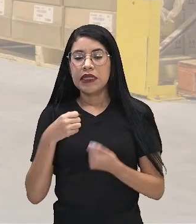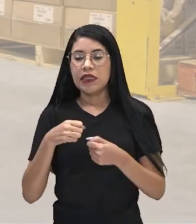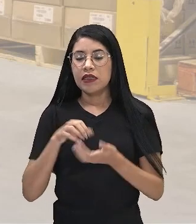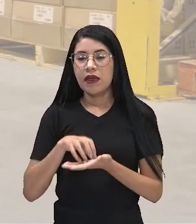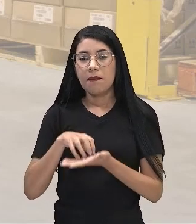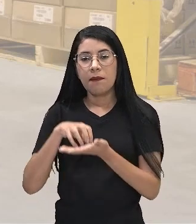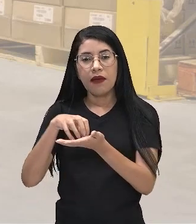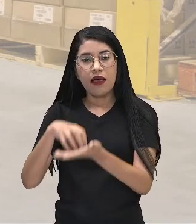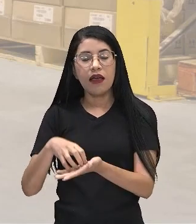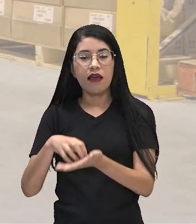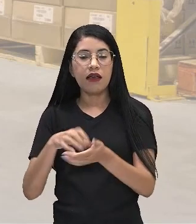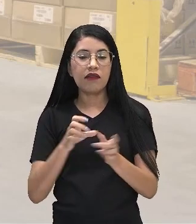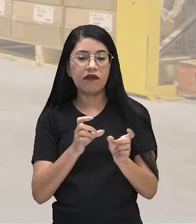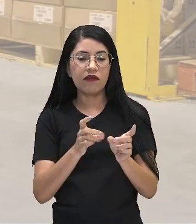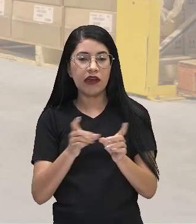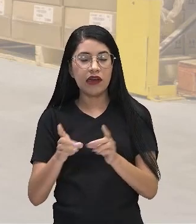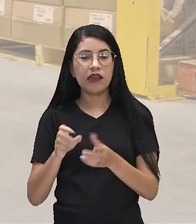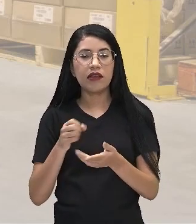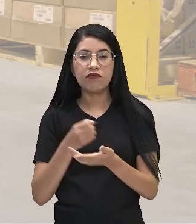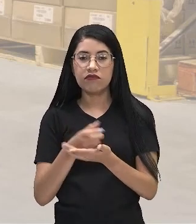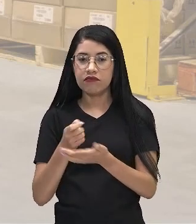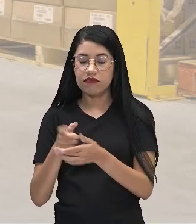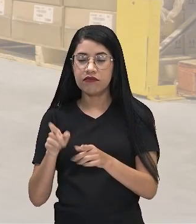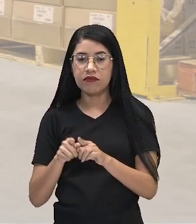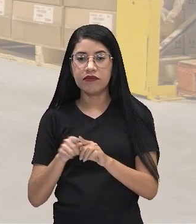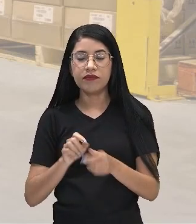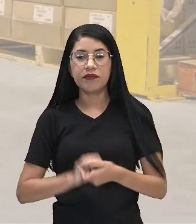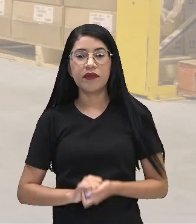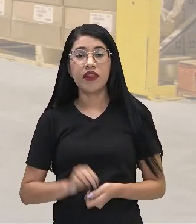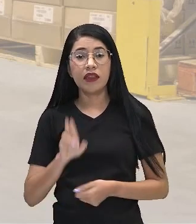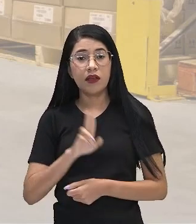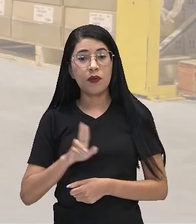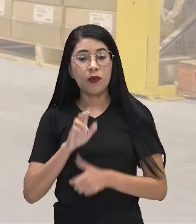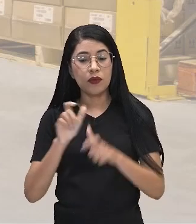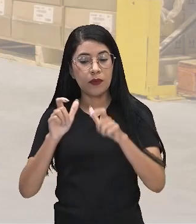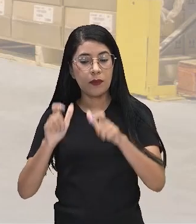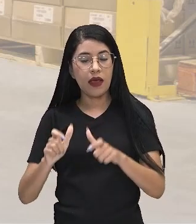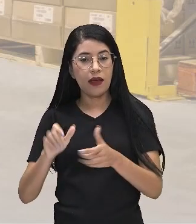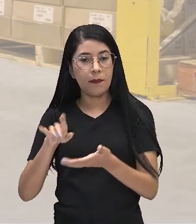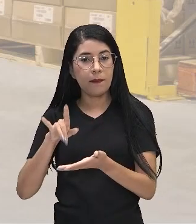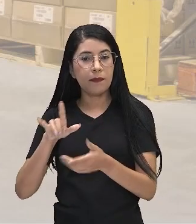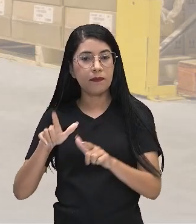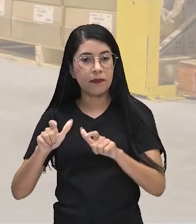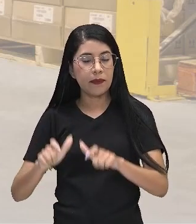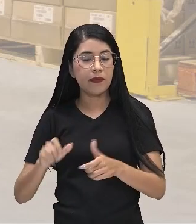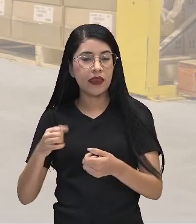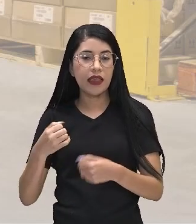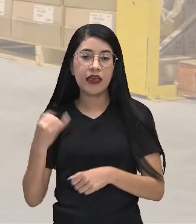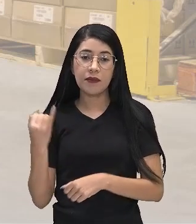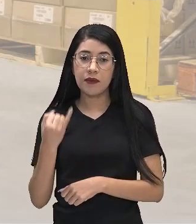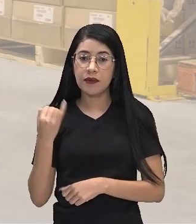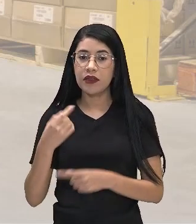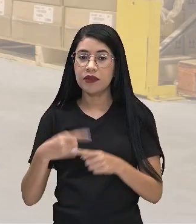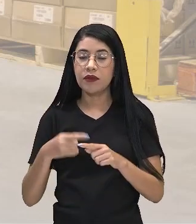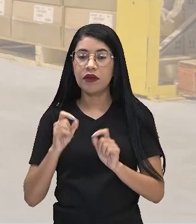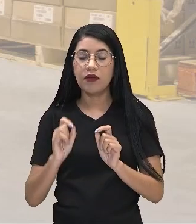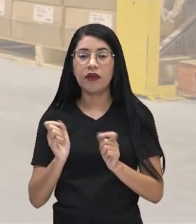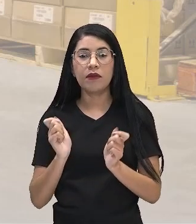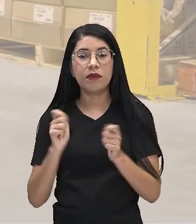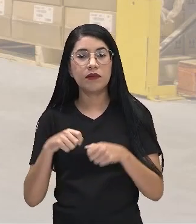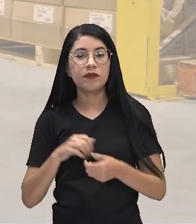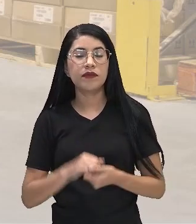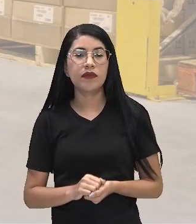e varejo, certo? E o uso do pallet possibilita uma coisa muito importante para essas mercadorias, né? Que